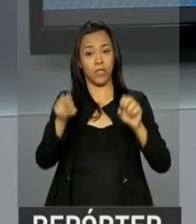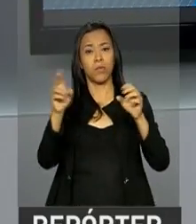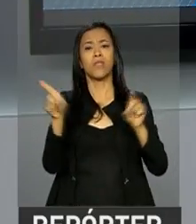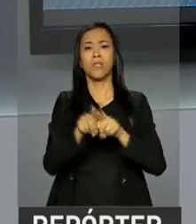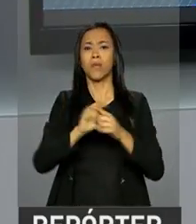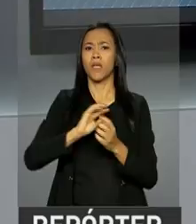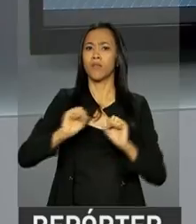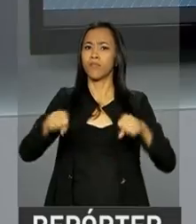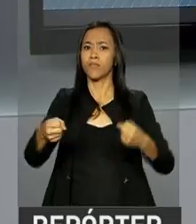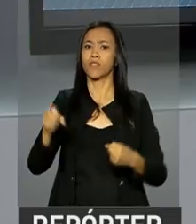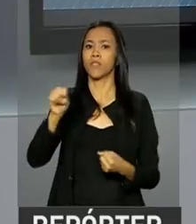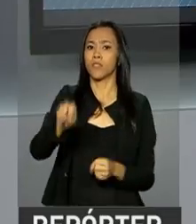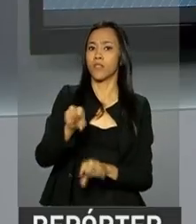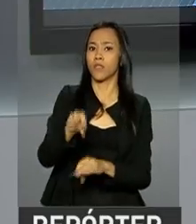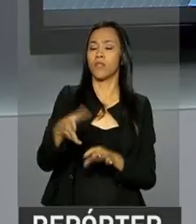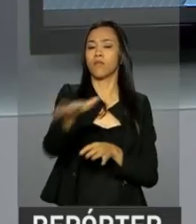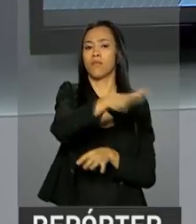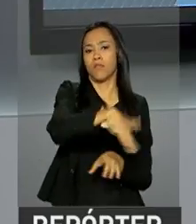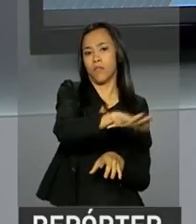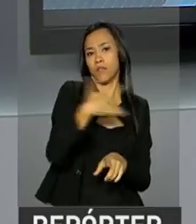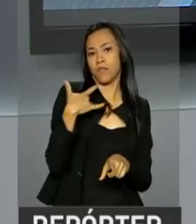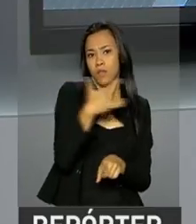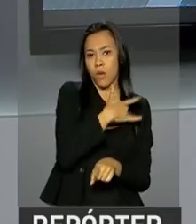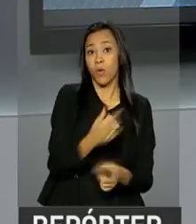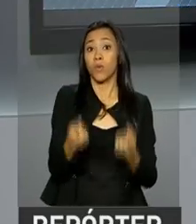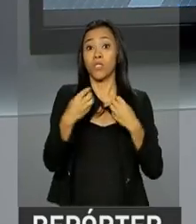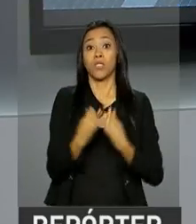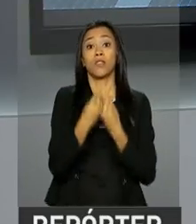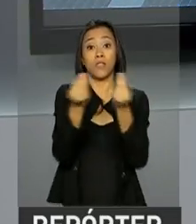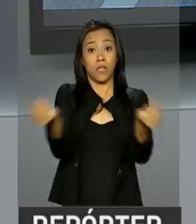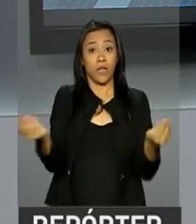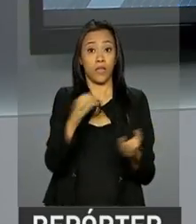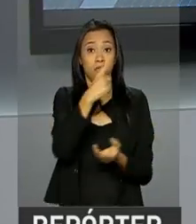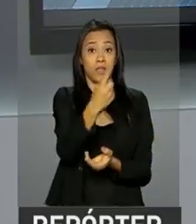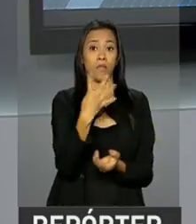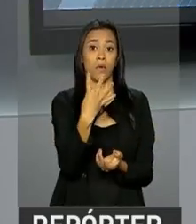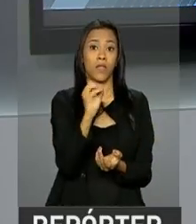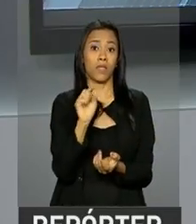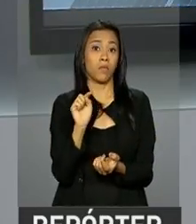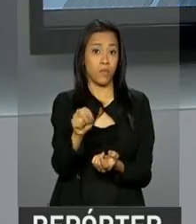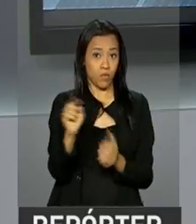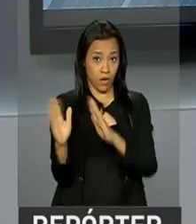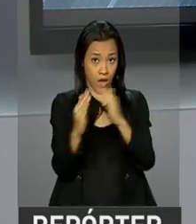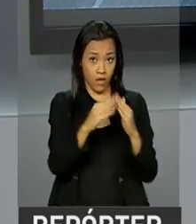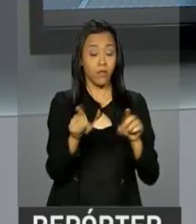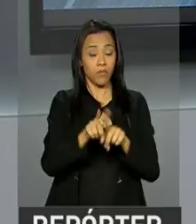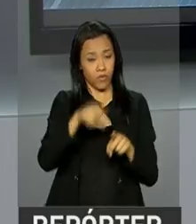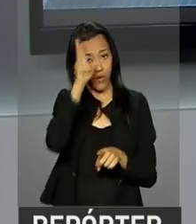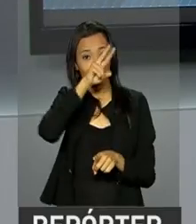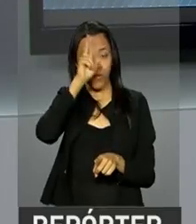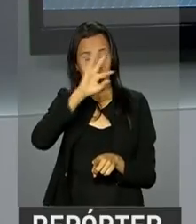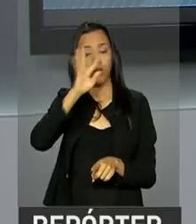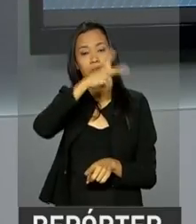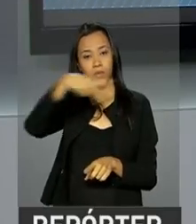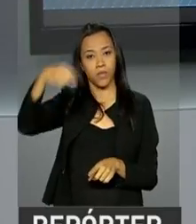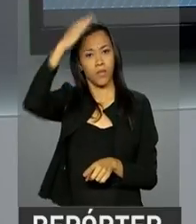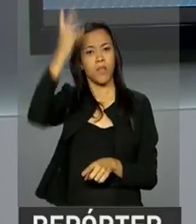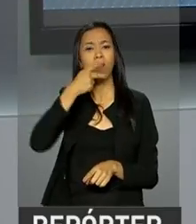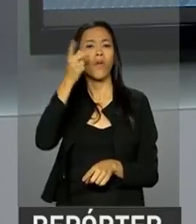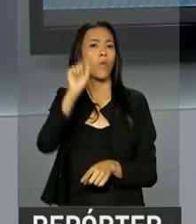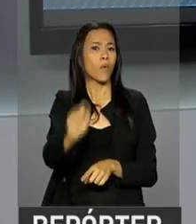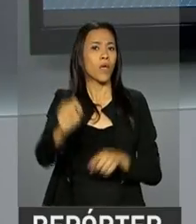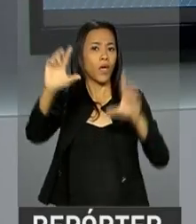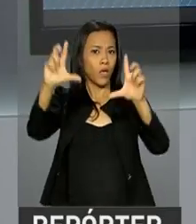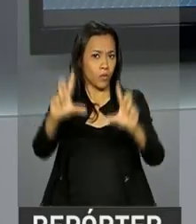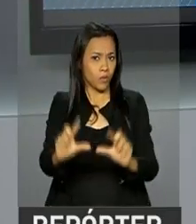educação a entrega de 140 mil casas pelo programa minha casa minha vida também foi lembrada pelo presidente que ainda citou a